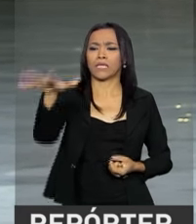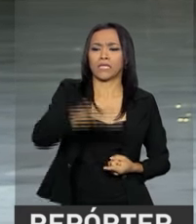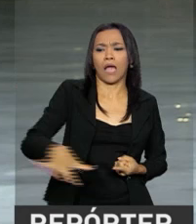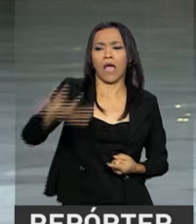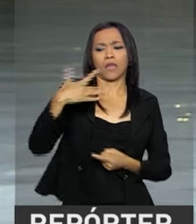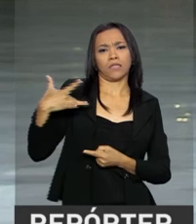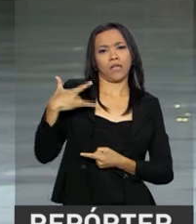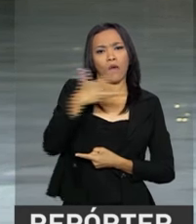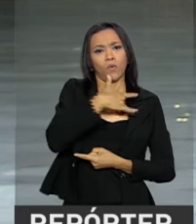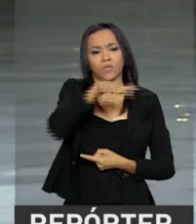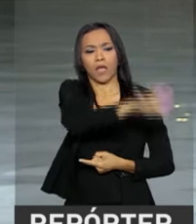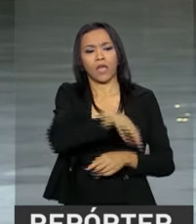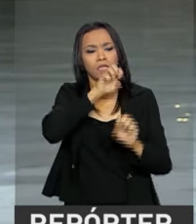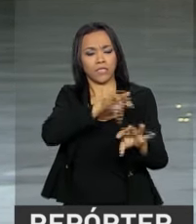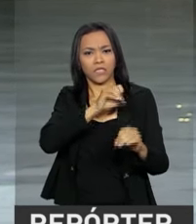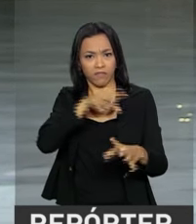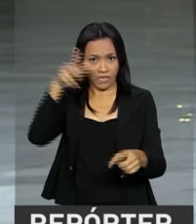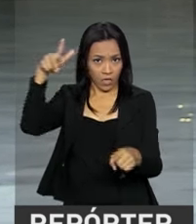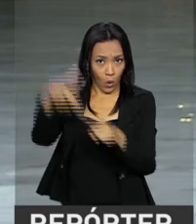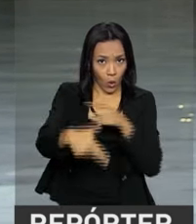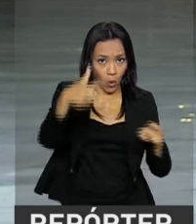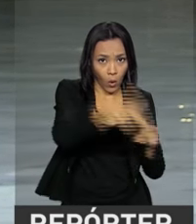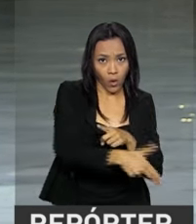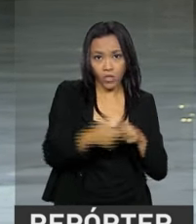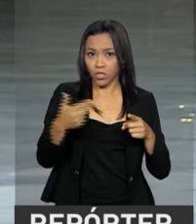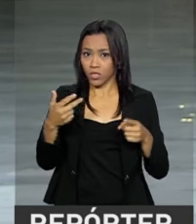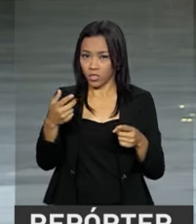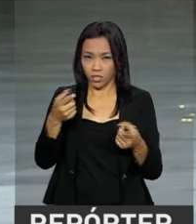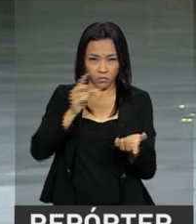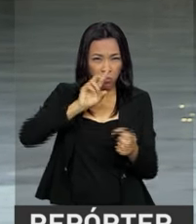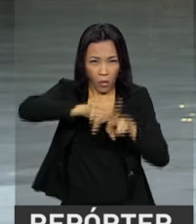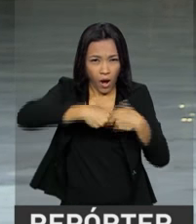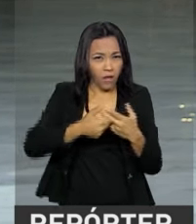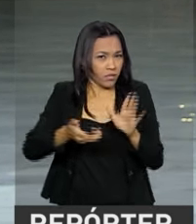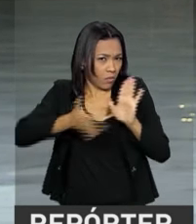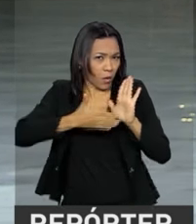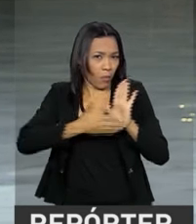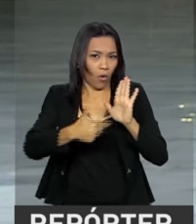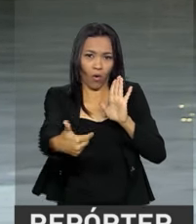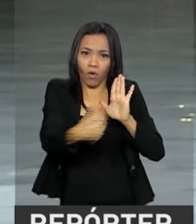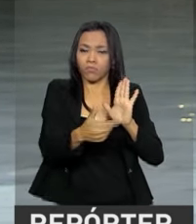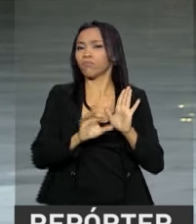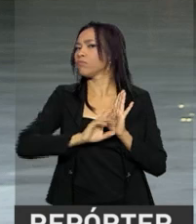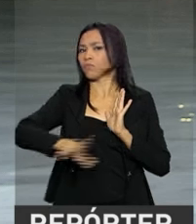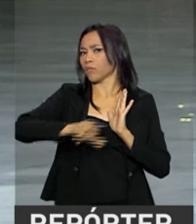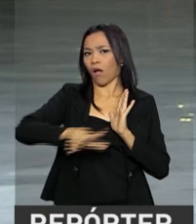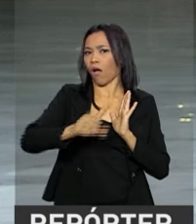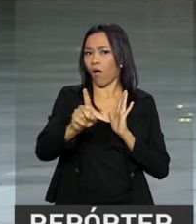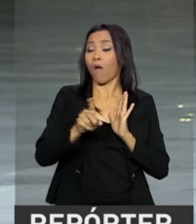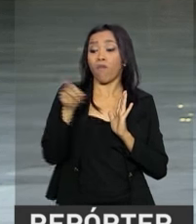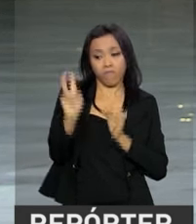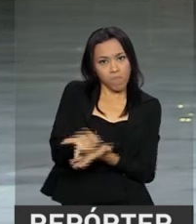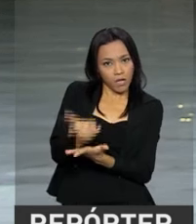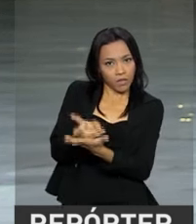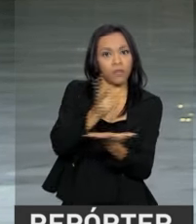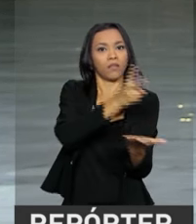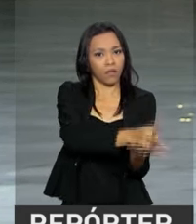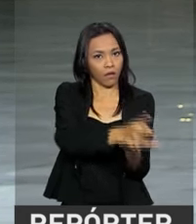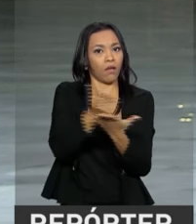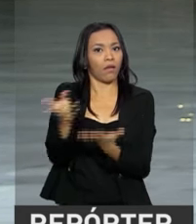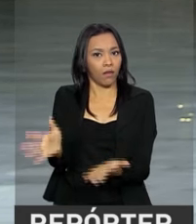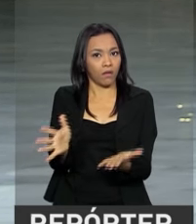saúde e de educação não vão ser prejudicados com essa medida. Ele garantiu que esses dois setores eles continu